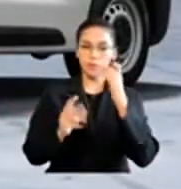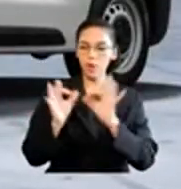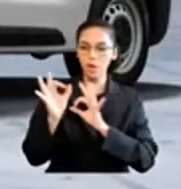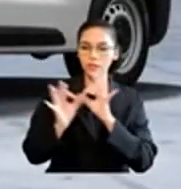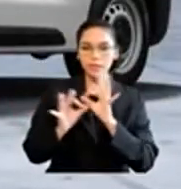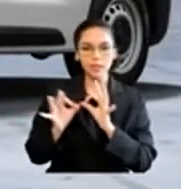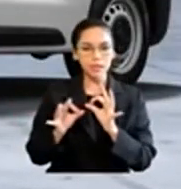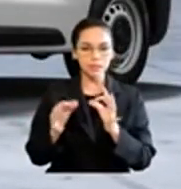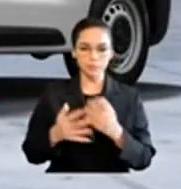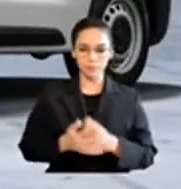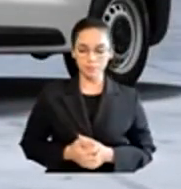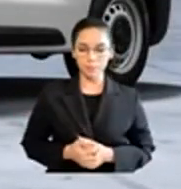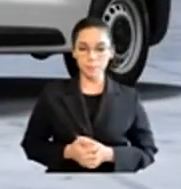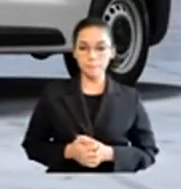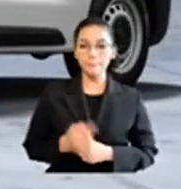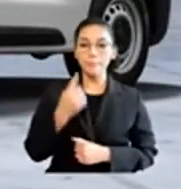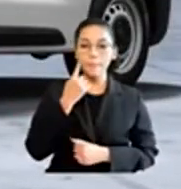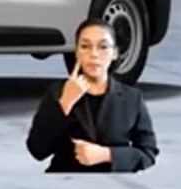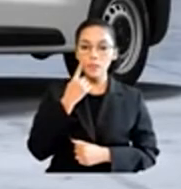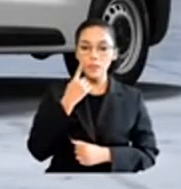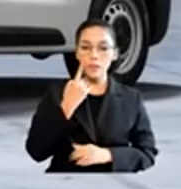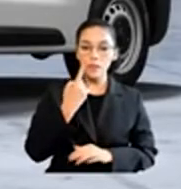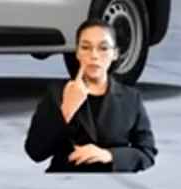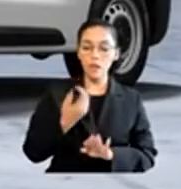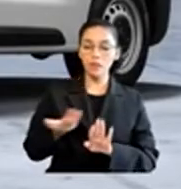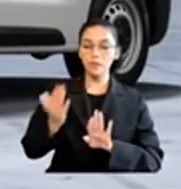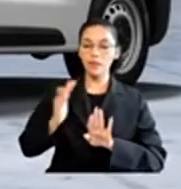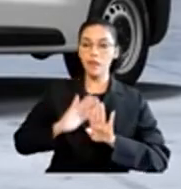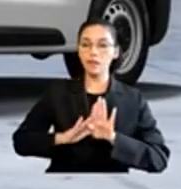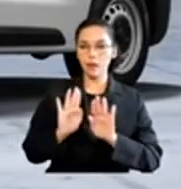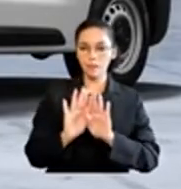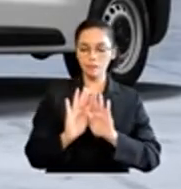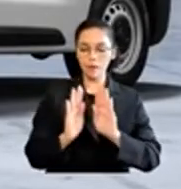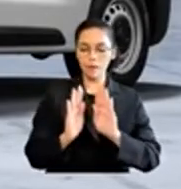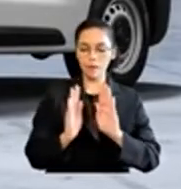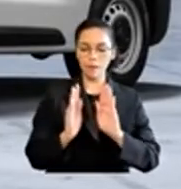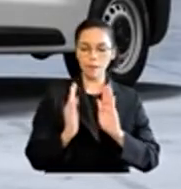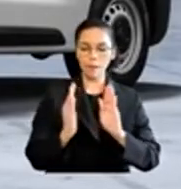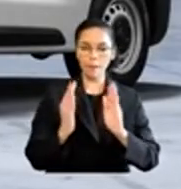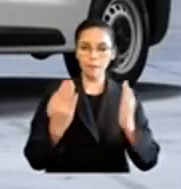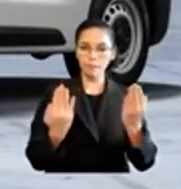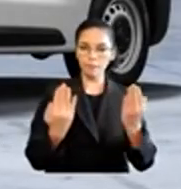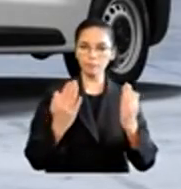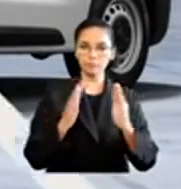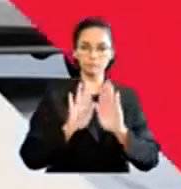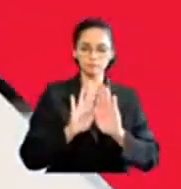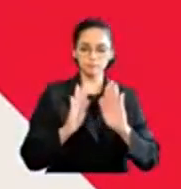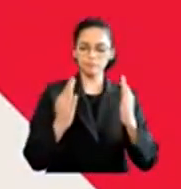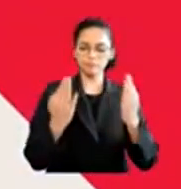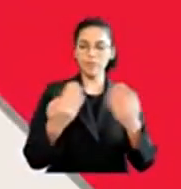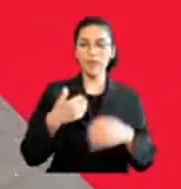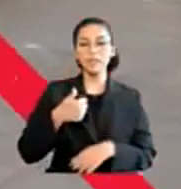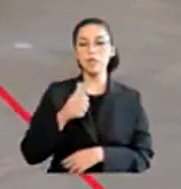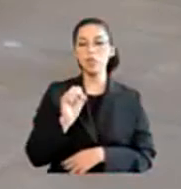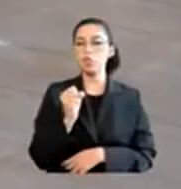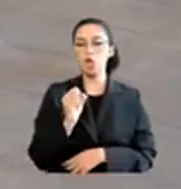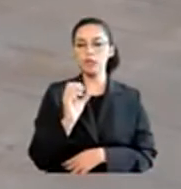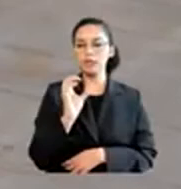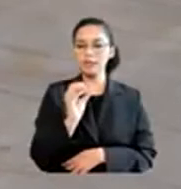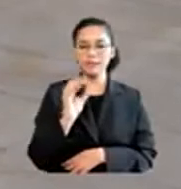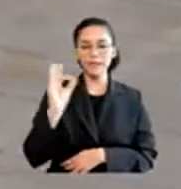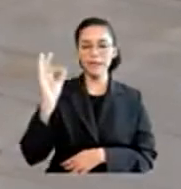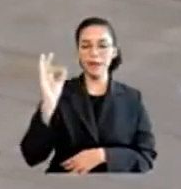no carregamento traseiro é que as portas abrem até 180 graus, anulando qualquer obstáculo. Aliás,